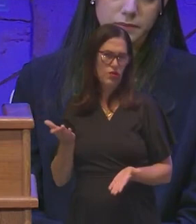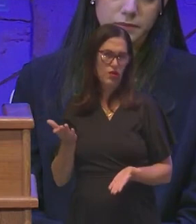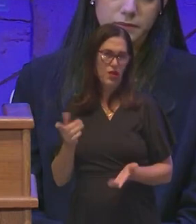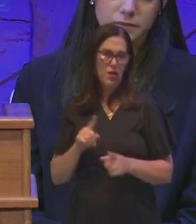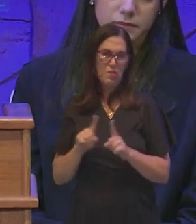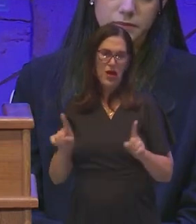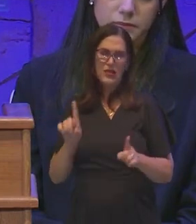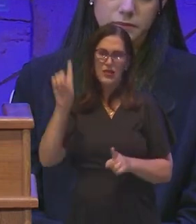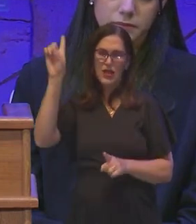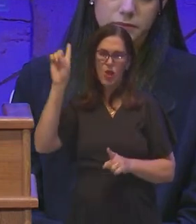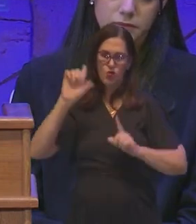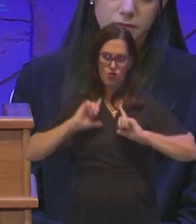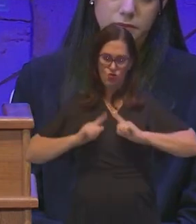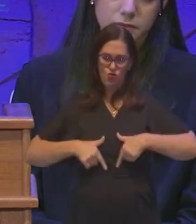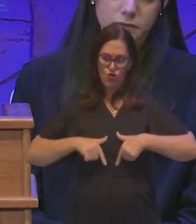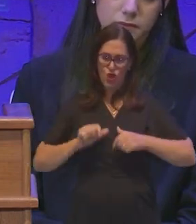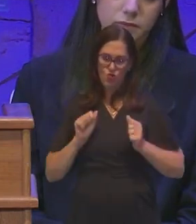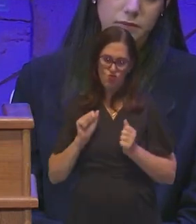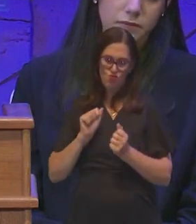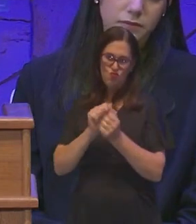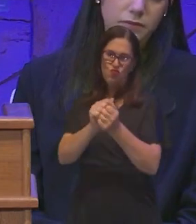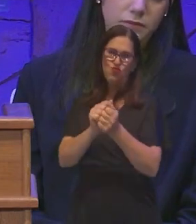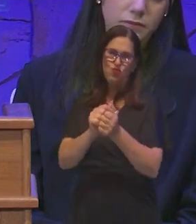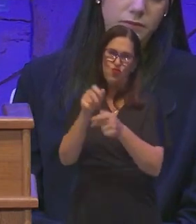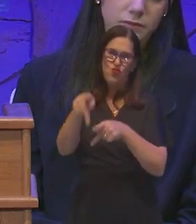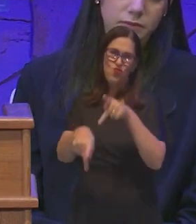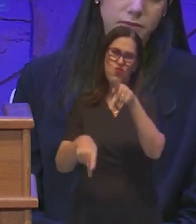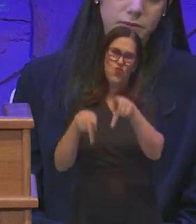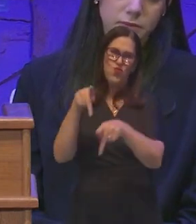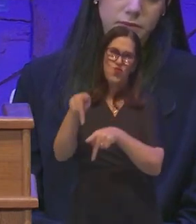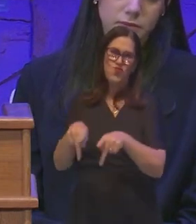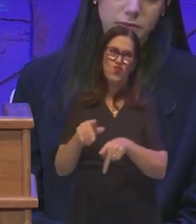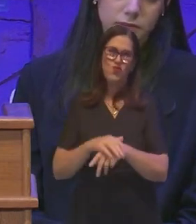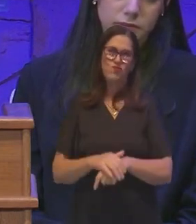Mas o Deus de Israel estava com o seu povo.